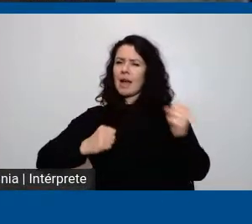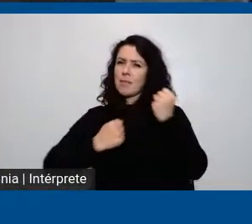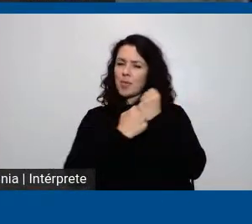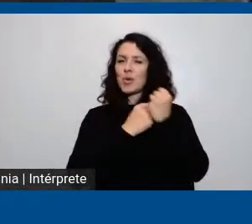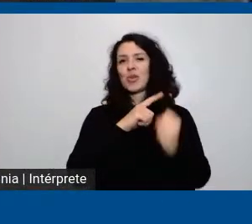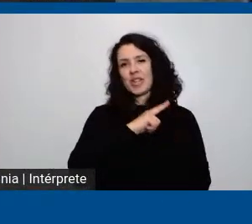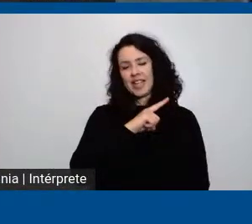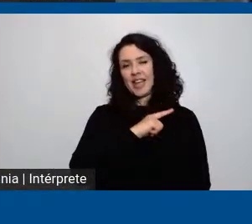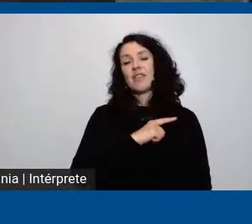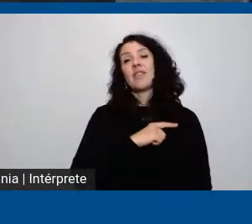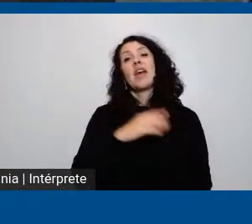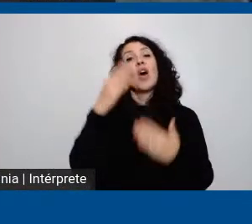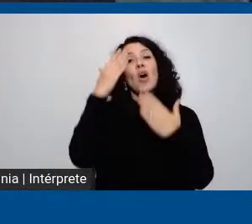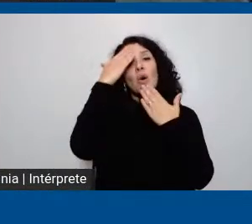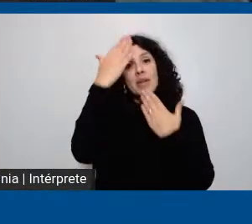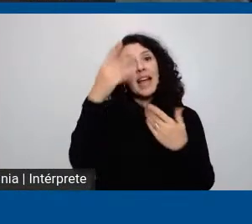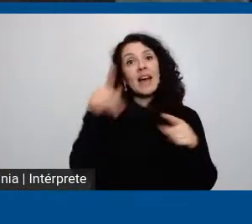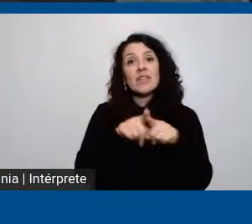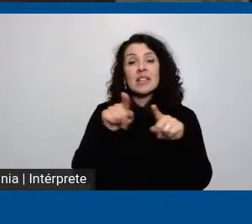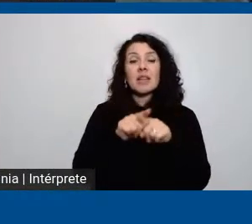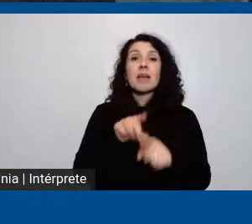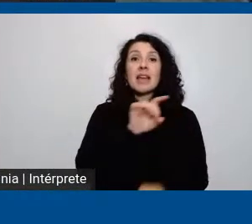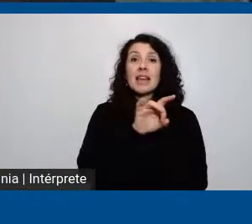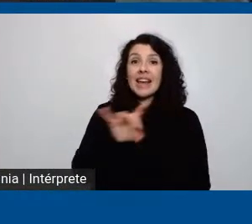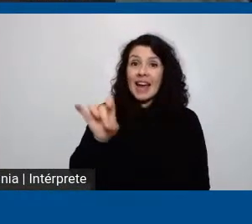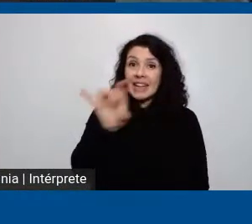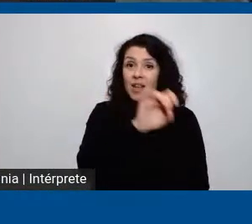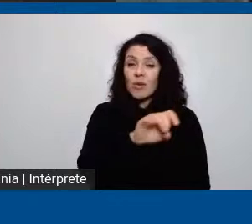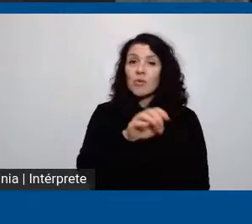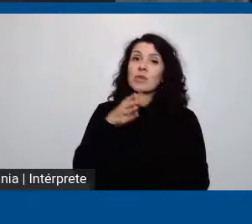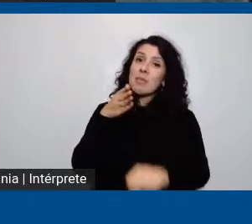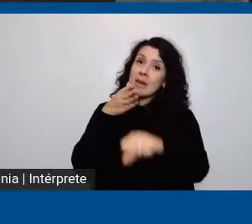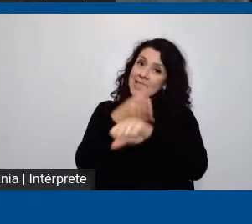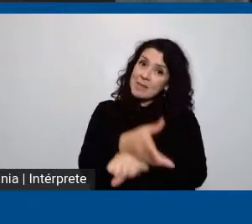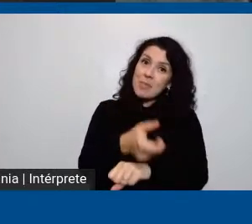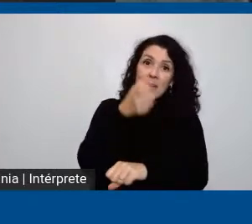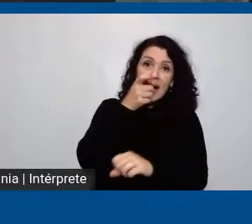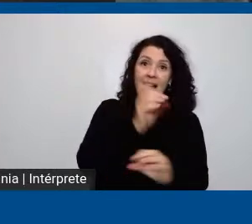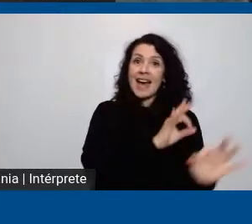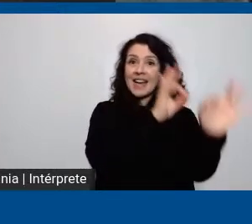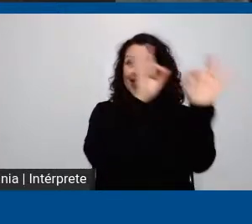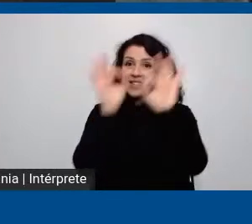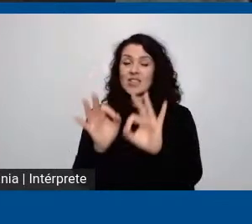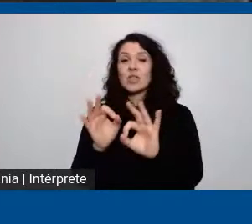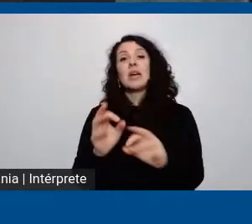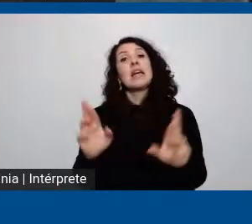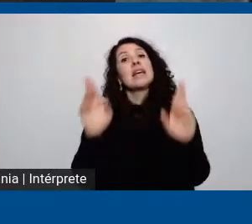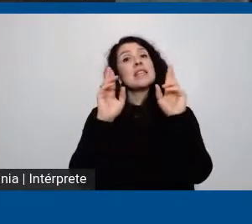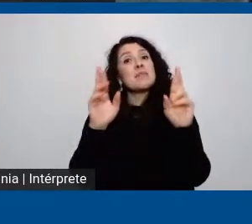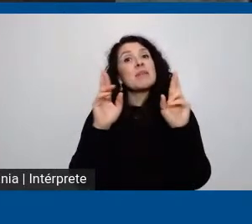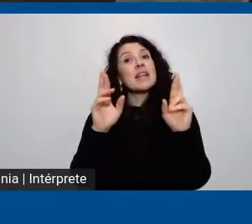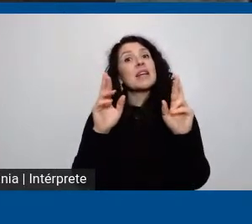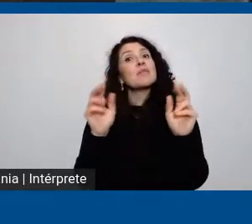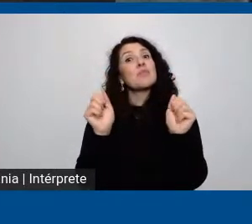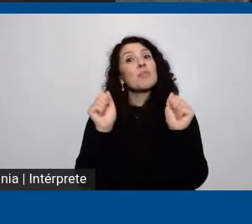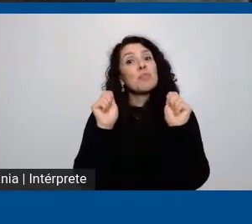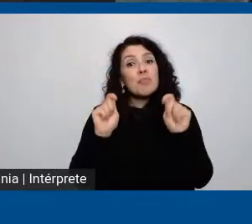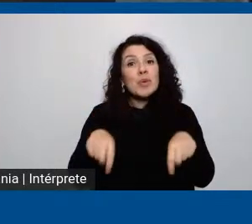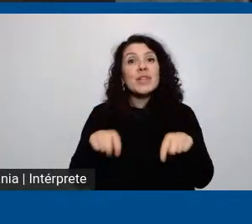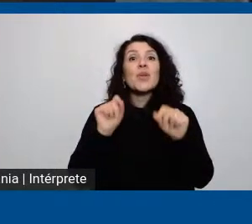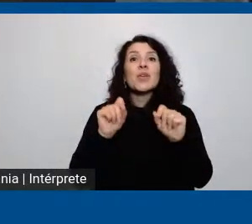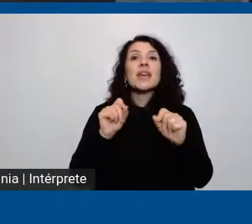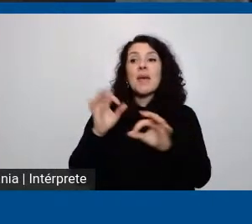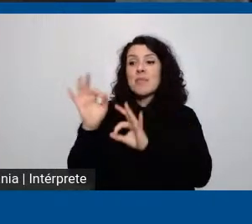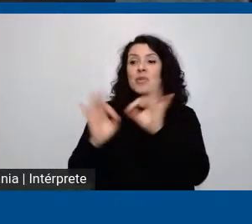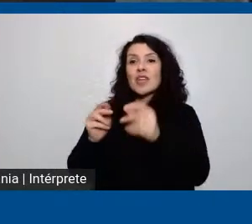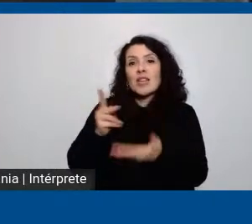Né? Muito obrigada também à participação de todos. E esperamos em breve dar continuidade a esses